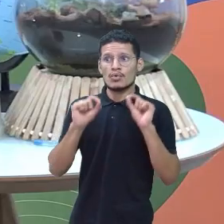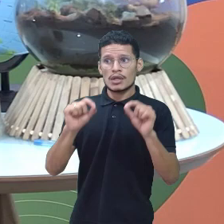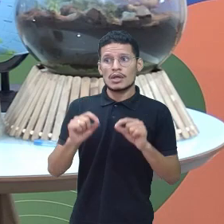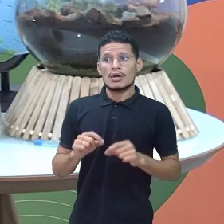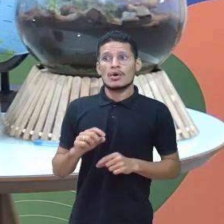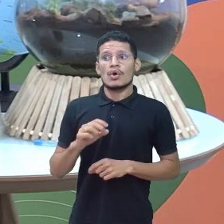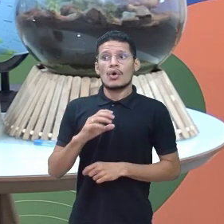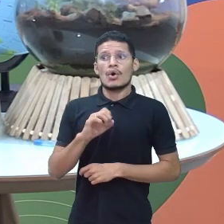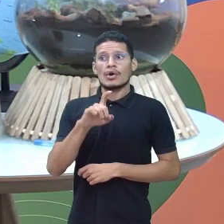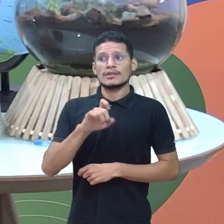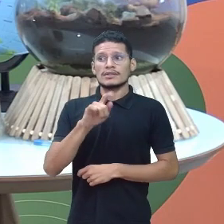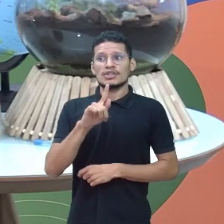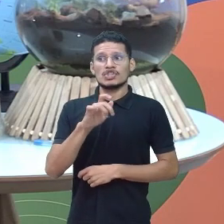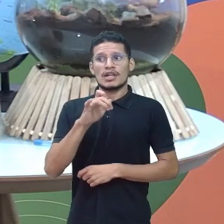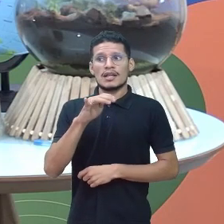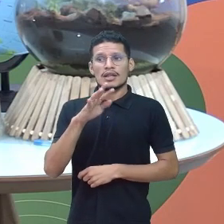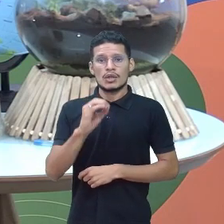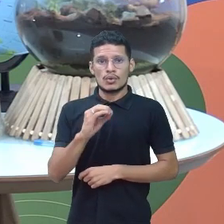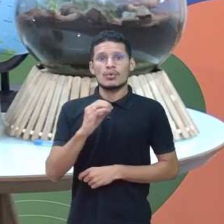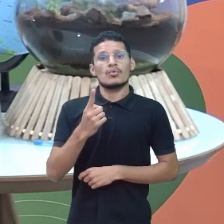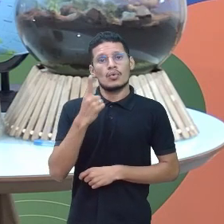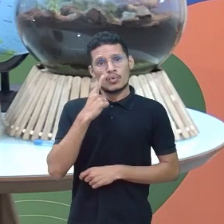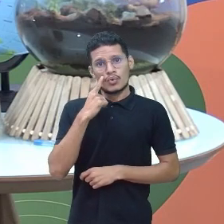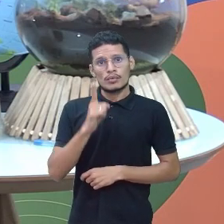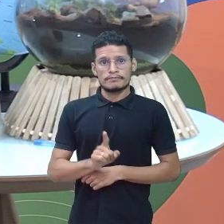oxigênio. Observem aqui.